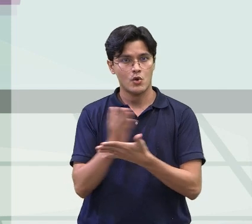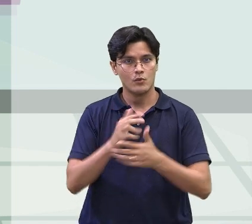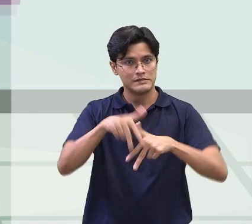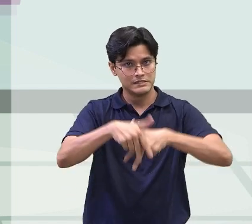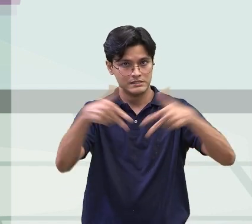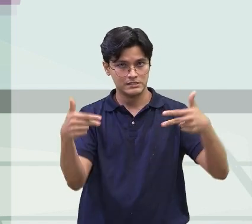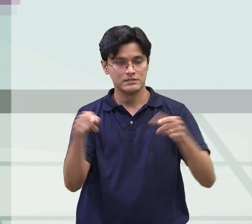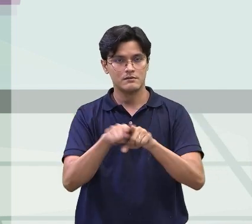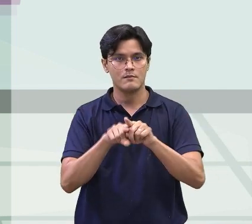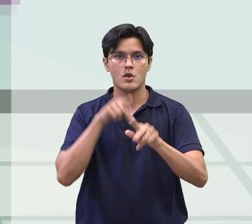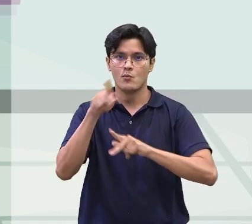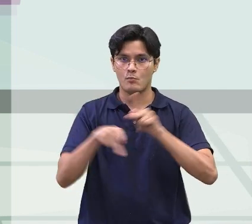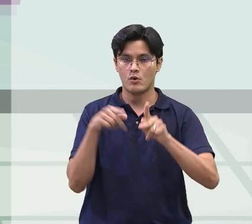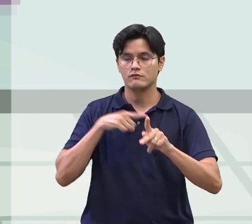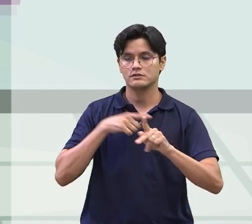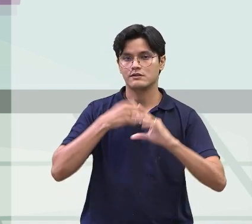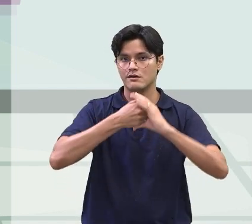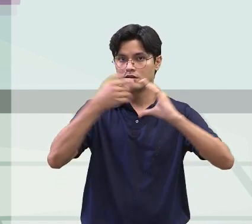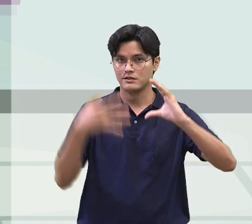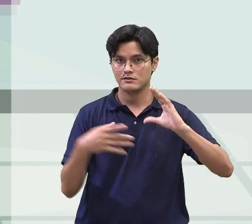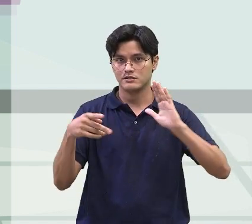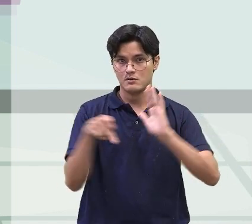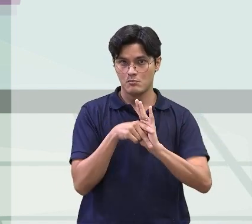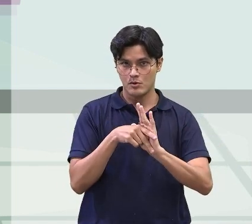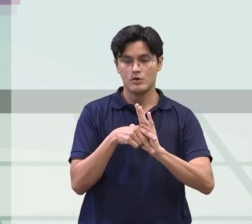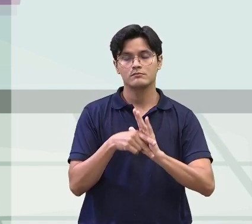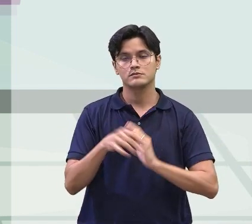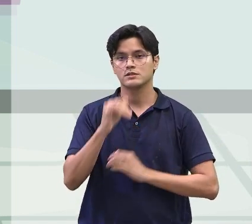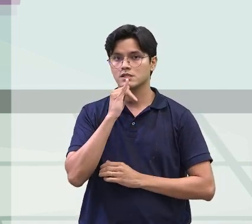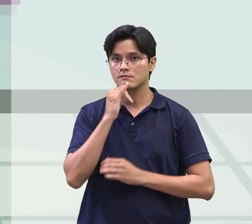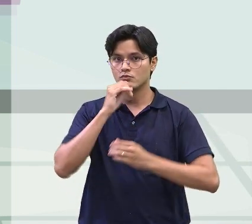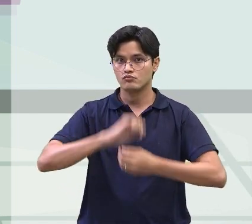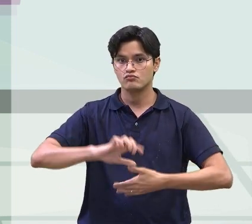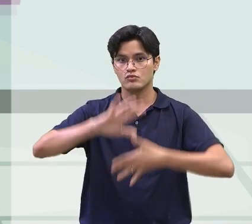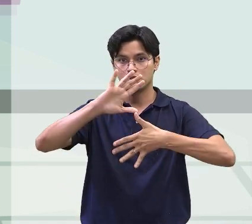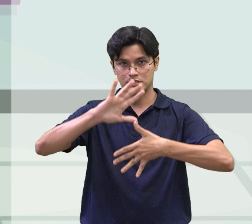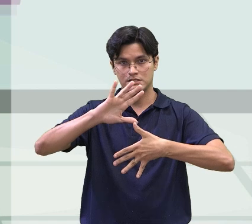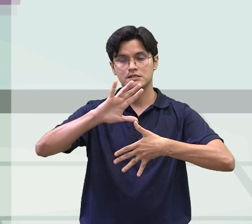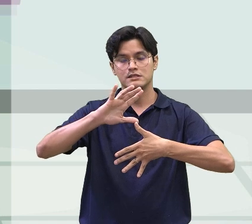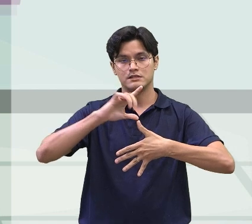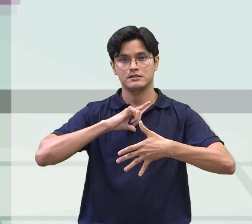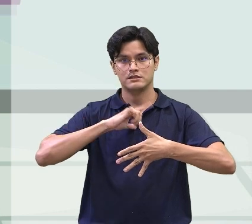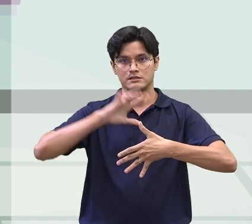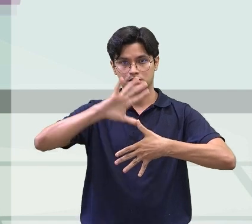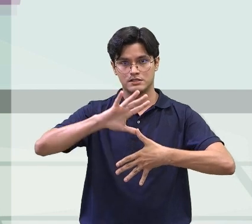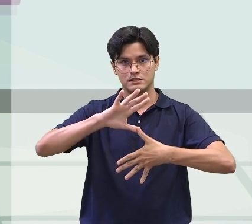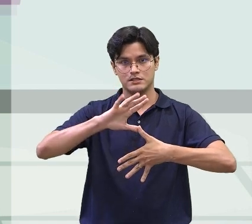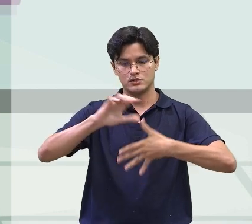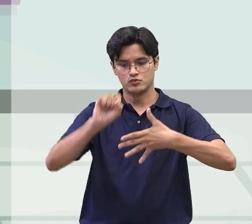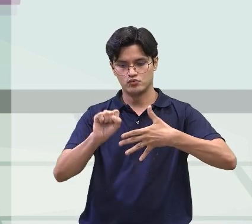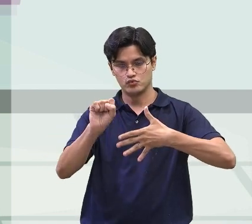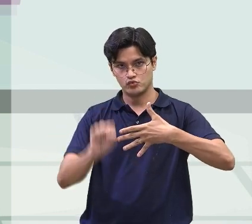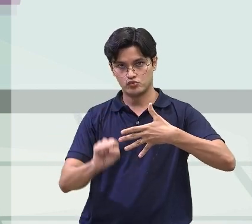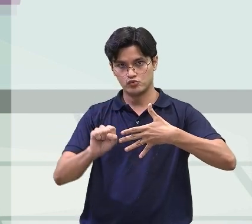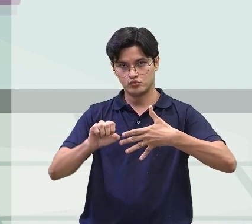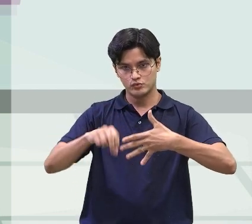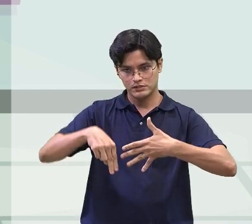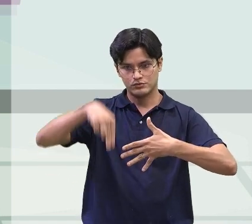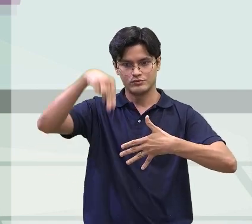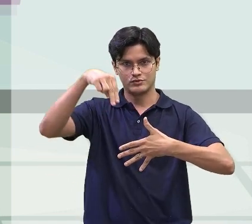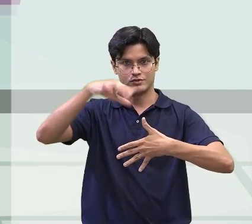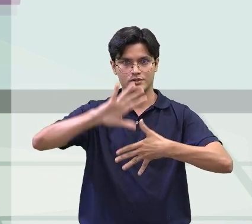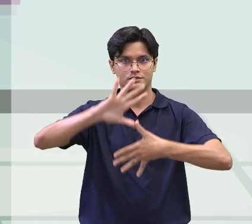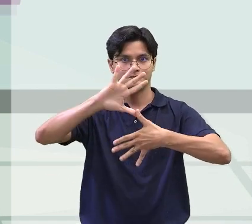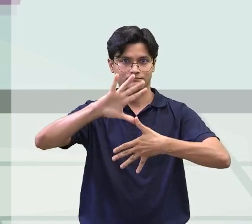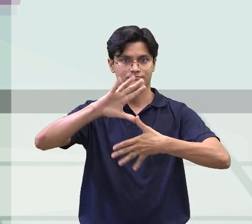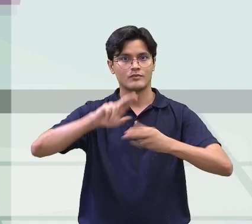possuem características próprias. O continente americano se estende do hemisfério sul ao hemisfério norte,